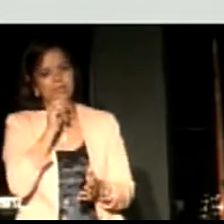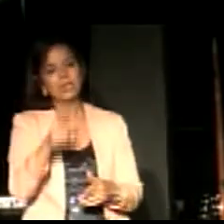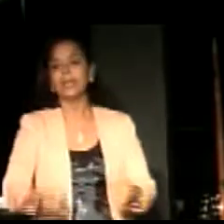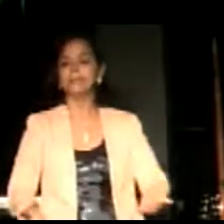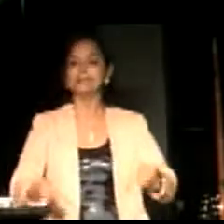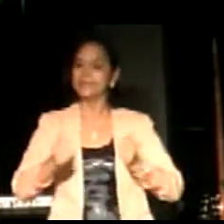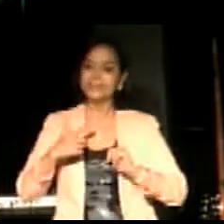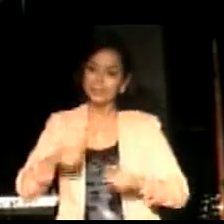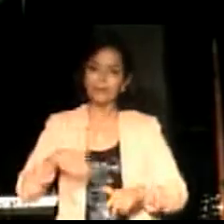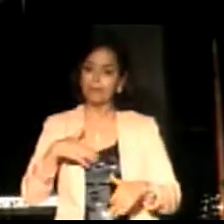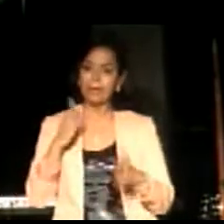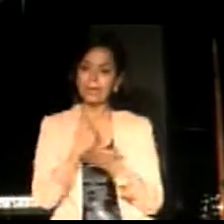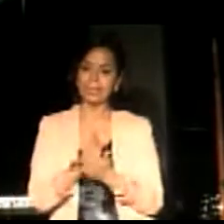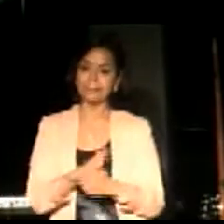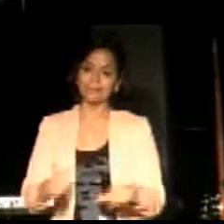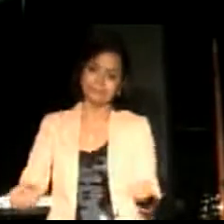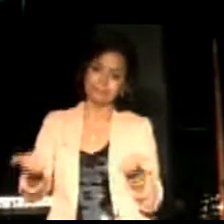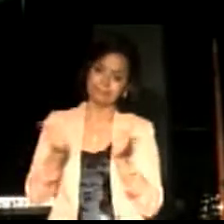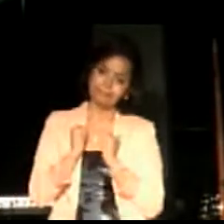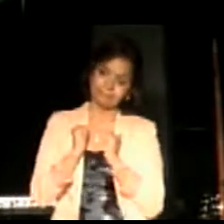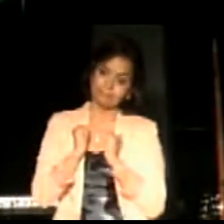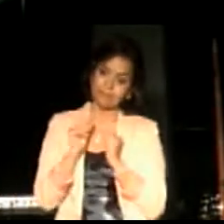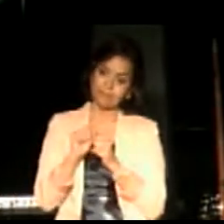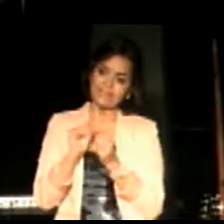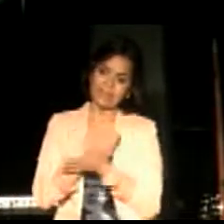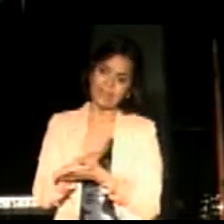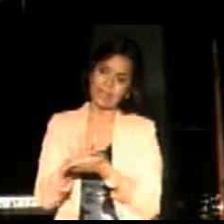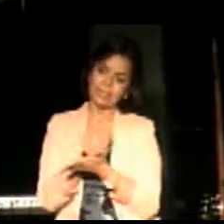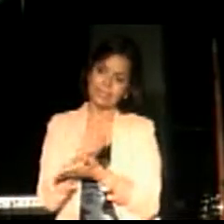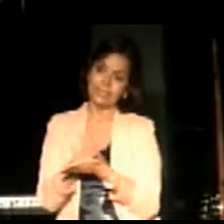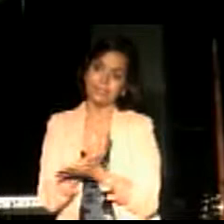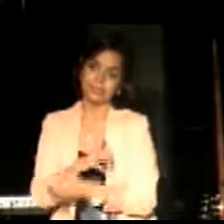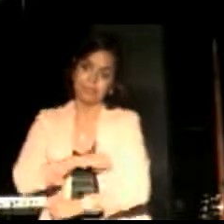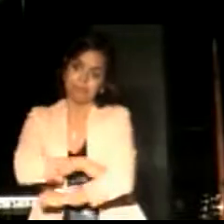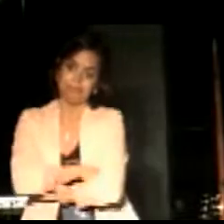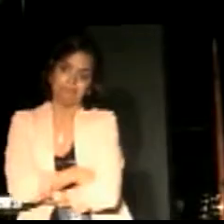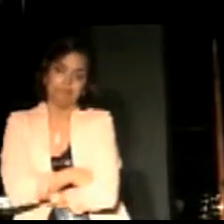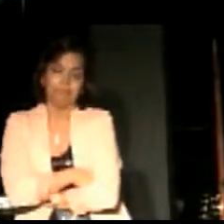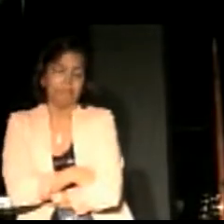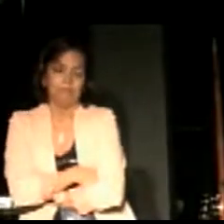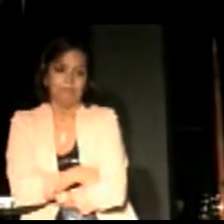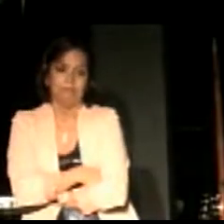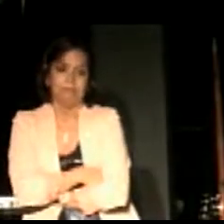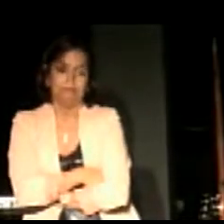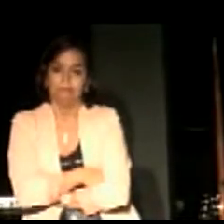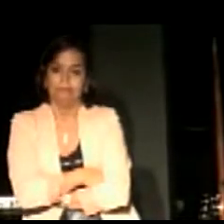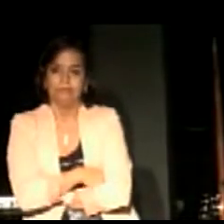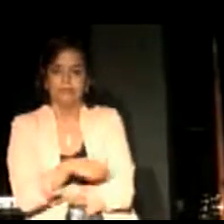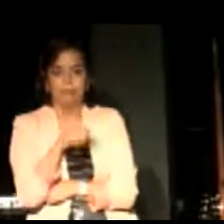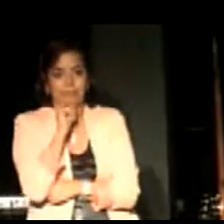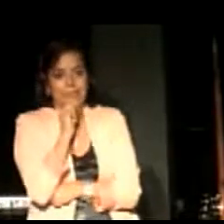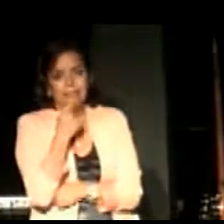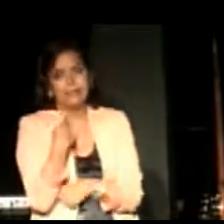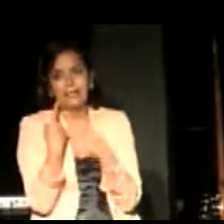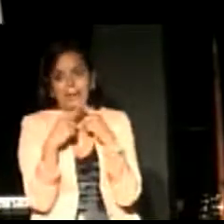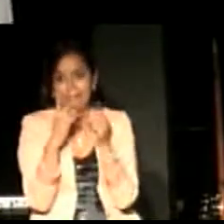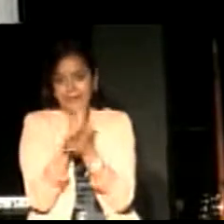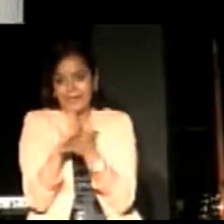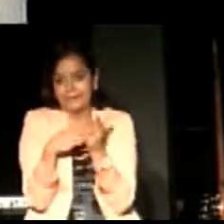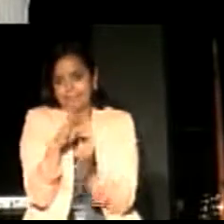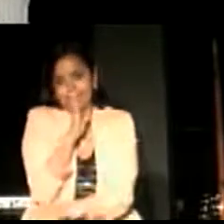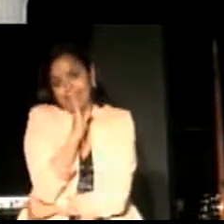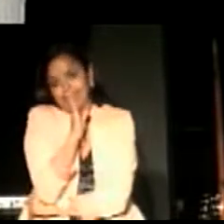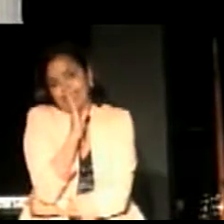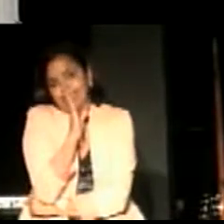contrário, não significa simplesmente você não ficar resmungando, você não ficar murmurando, você não